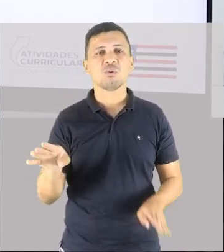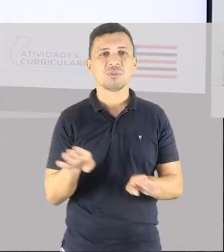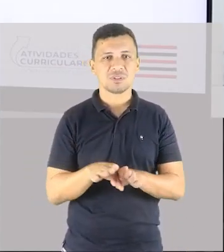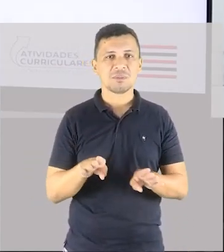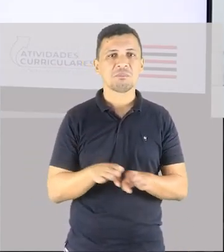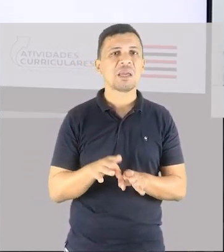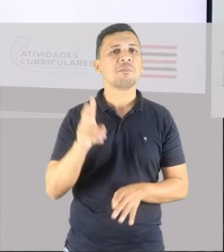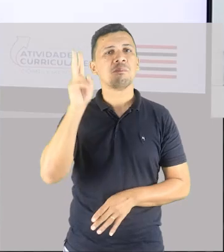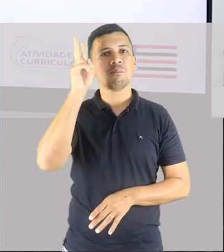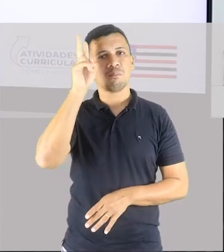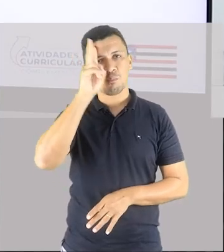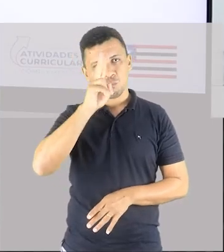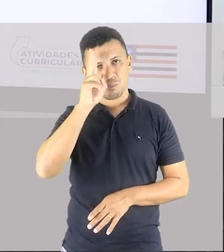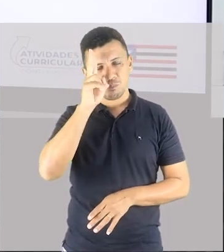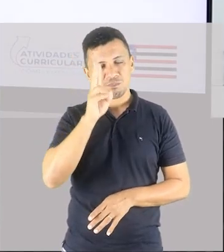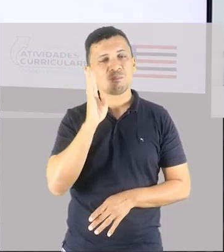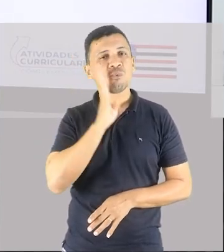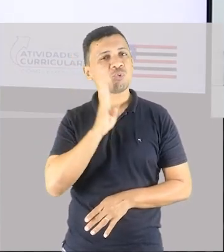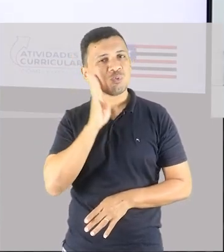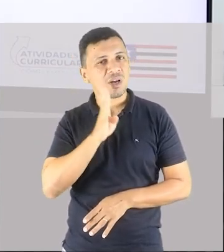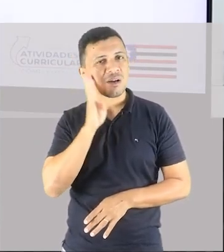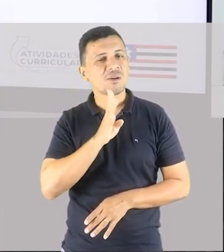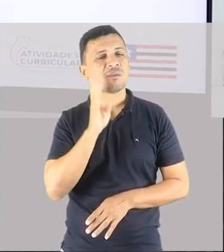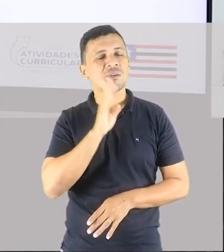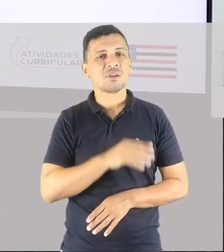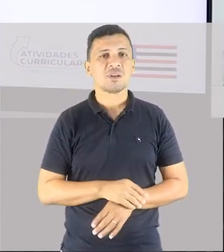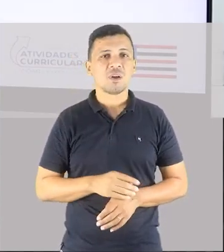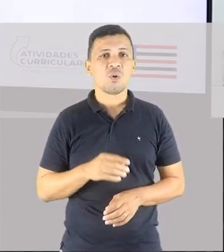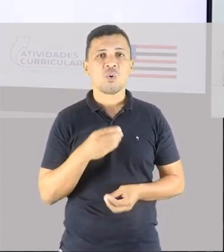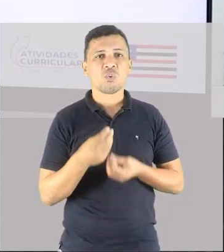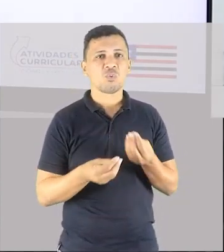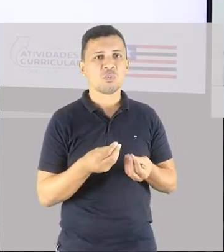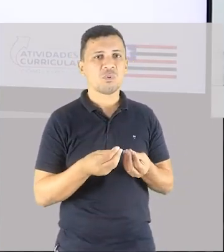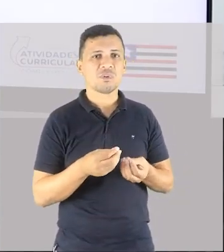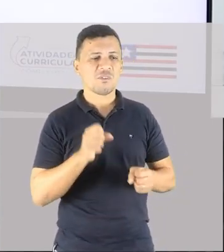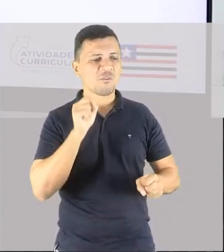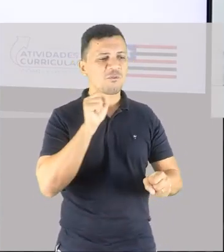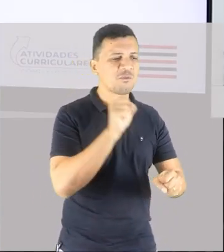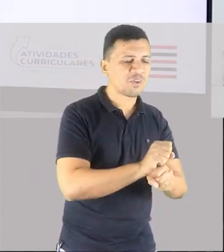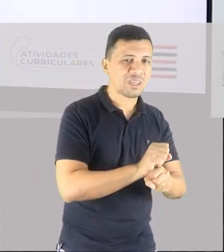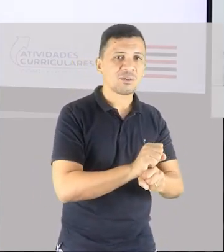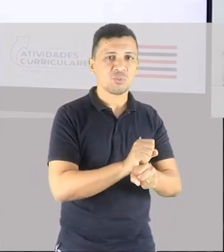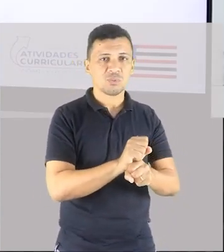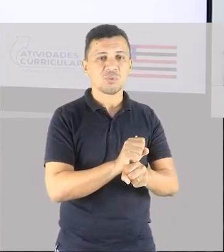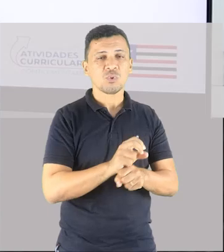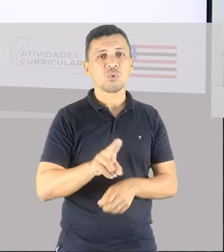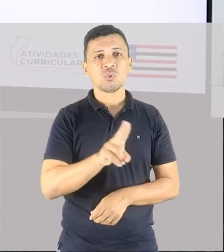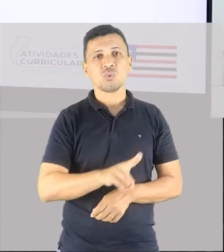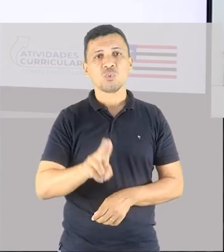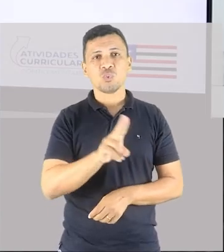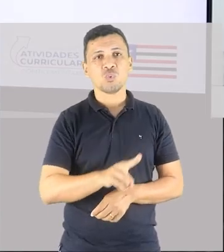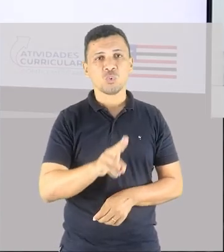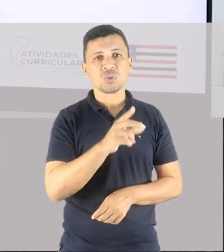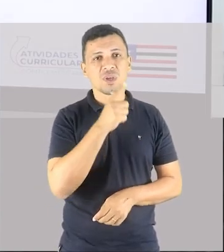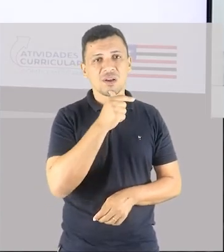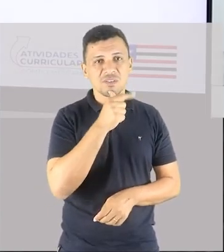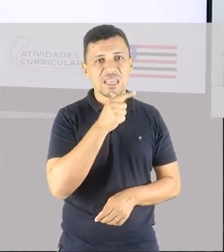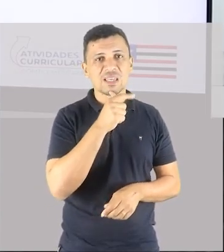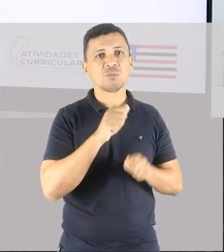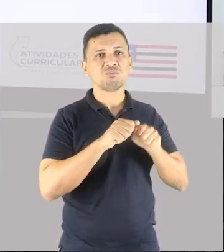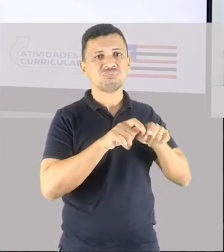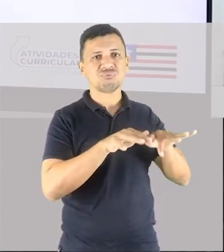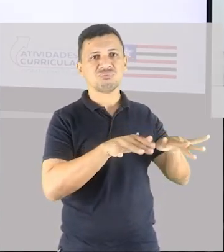legal. Fala sobre prensa hidráulica, sobre os freios hidráulicos. Os freios hidráulicos são explicados pelo princípio de